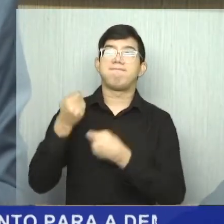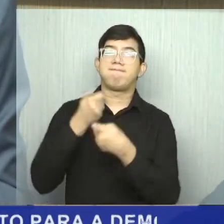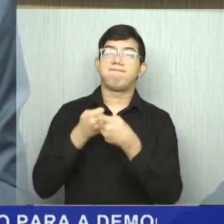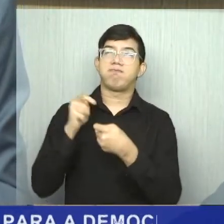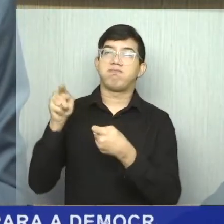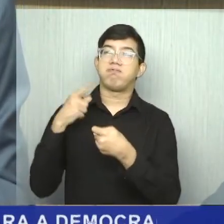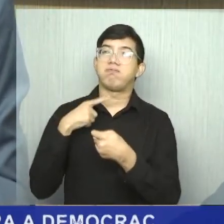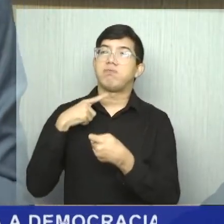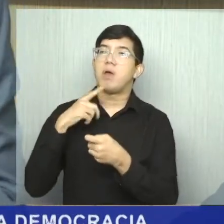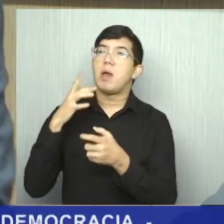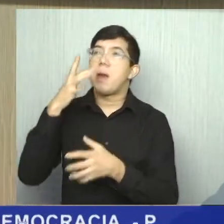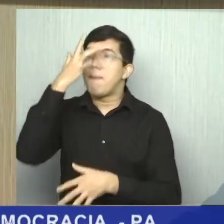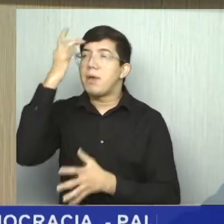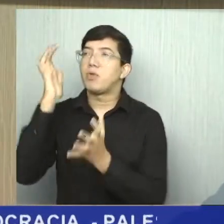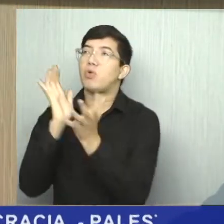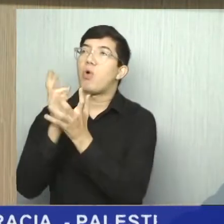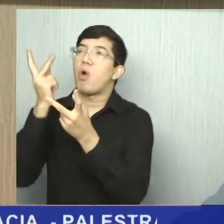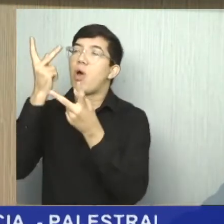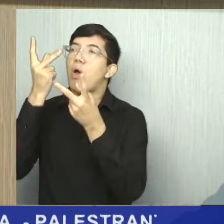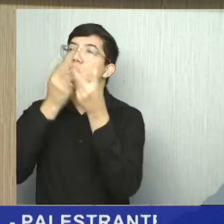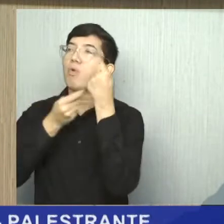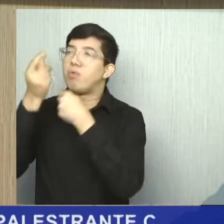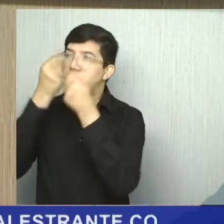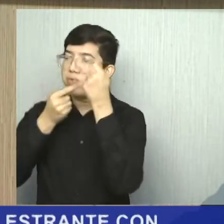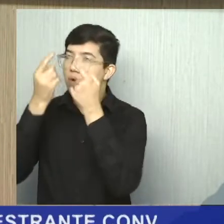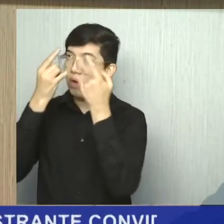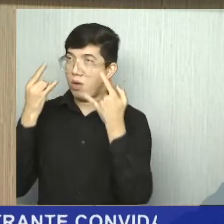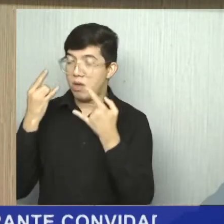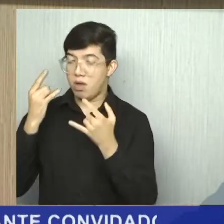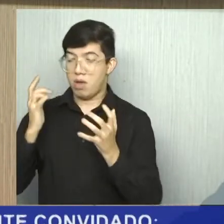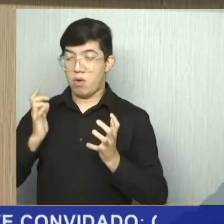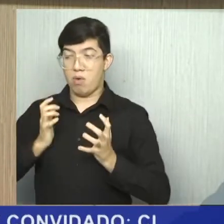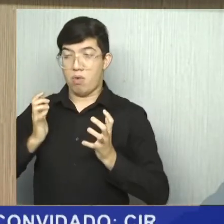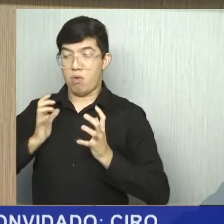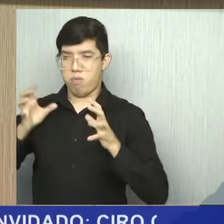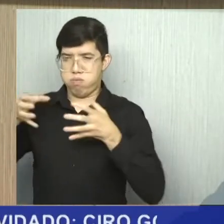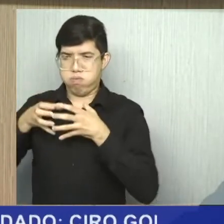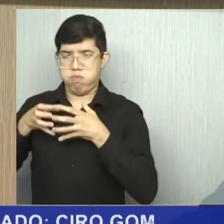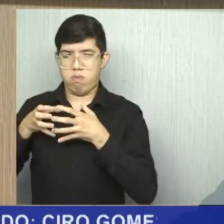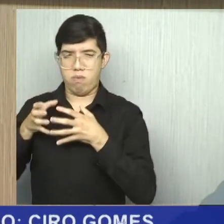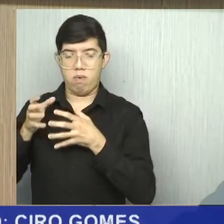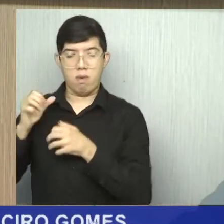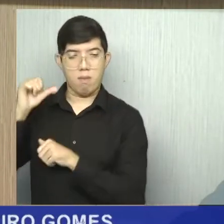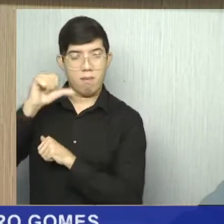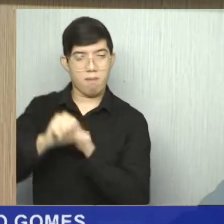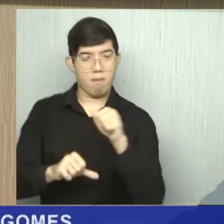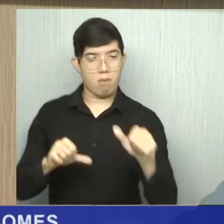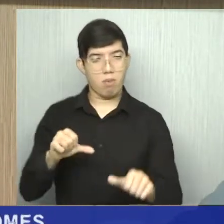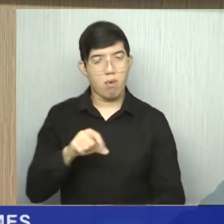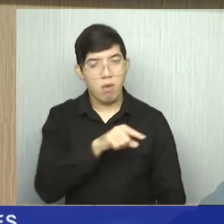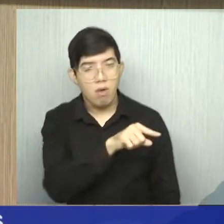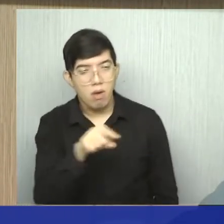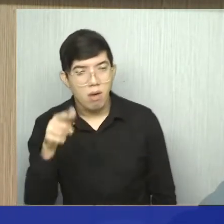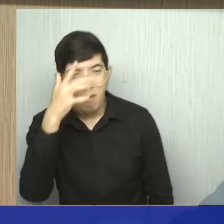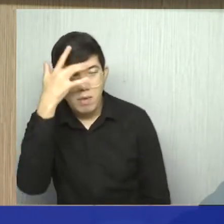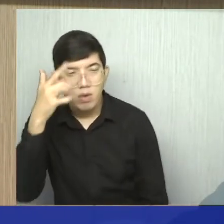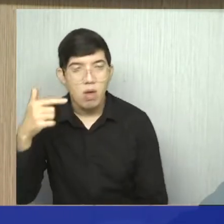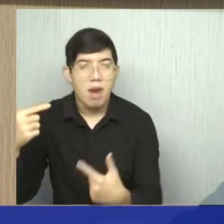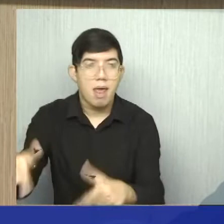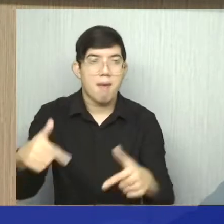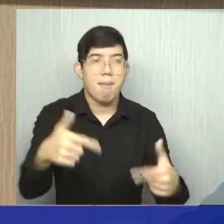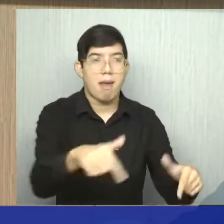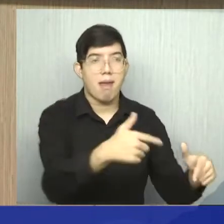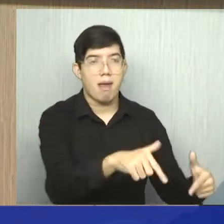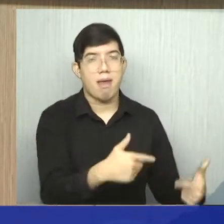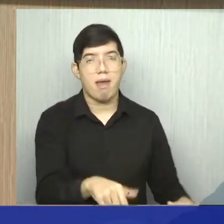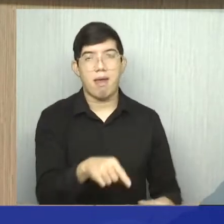capitalistas individuais para ser propriedade de coletivos de trabalhadores. E aí os trabalhadores, nesses grandes coletivos